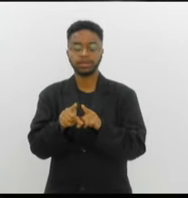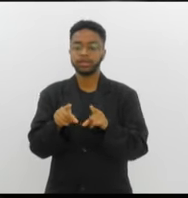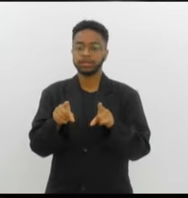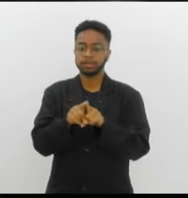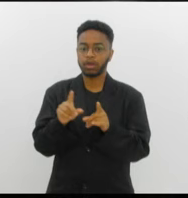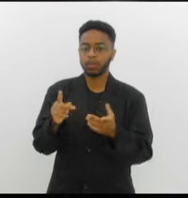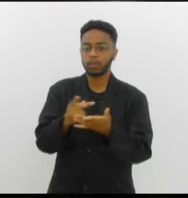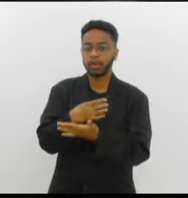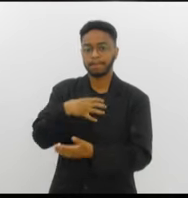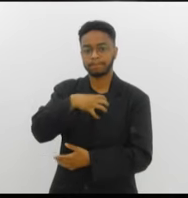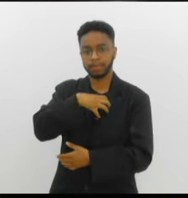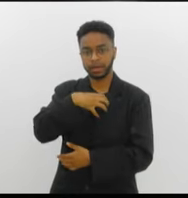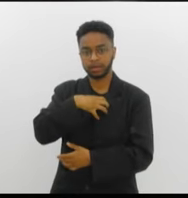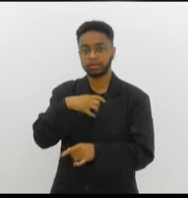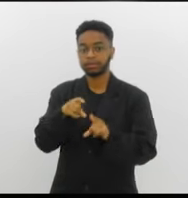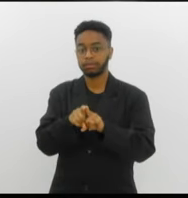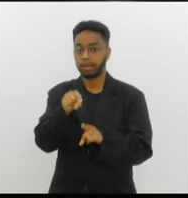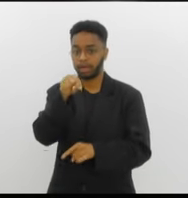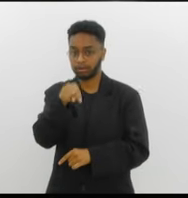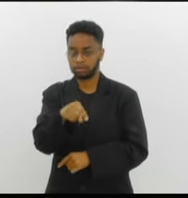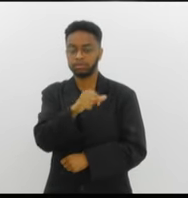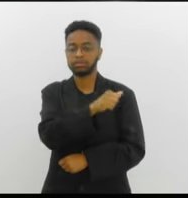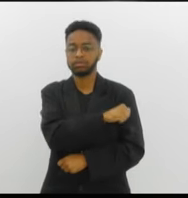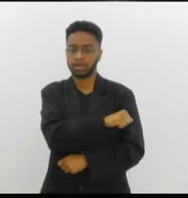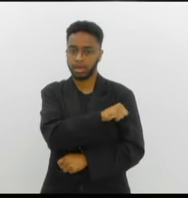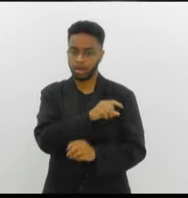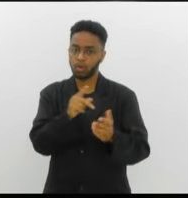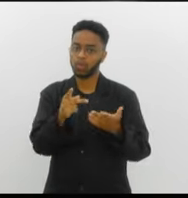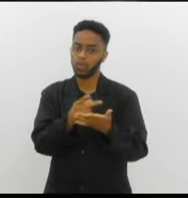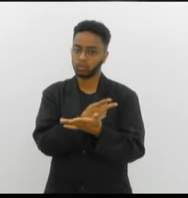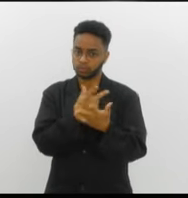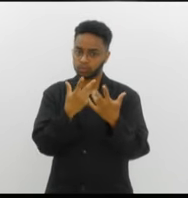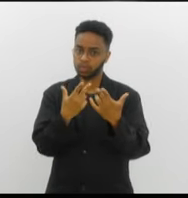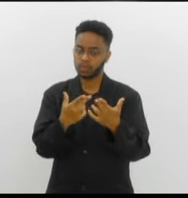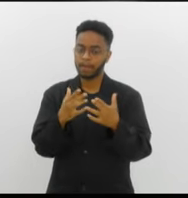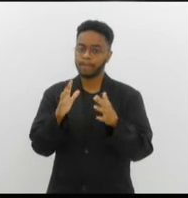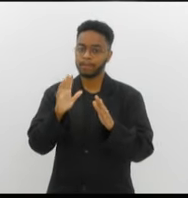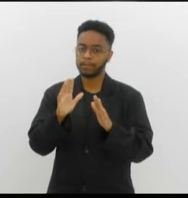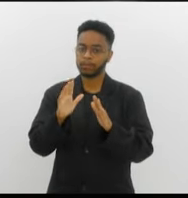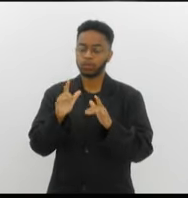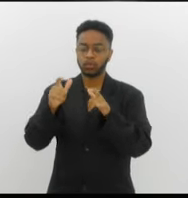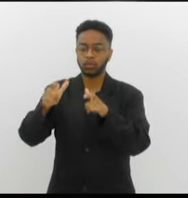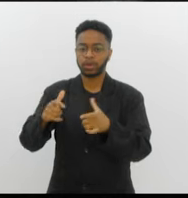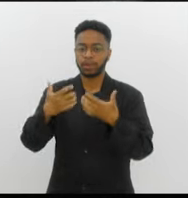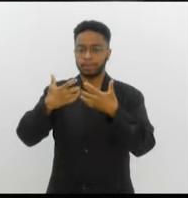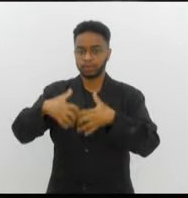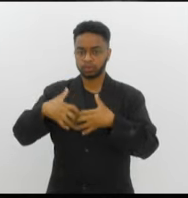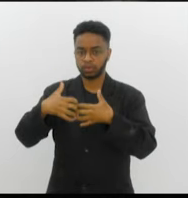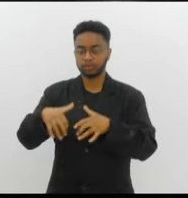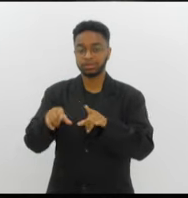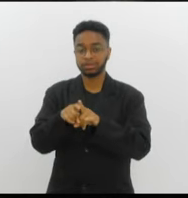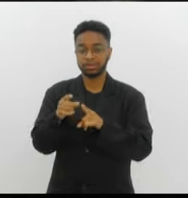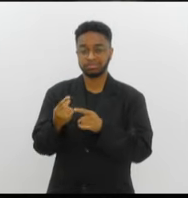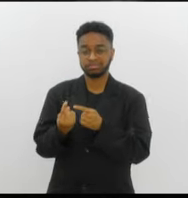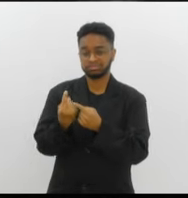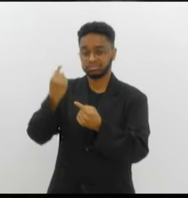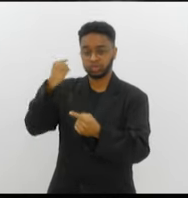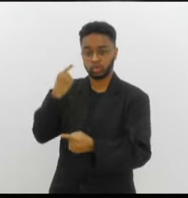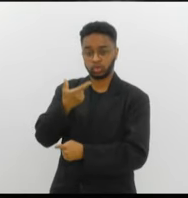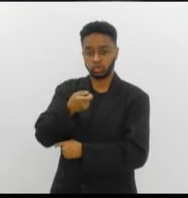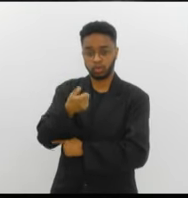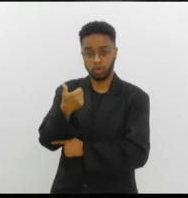Bahia, aqui no Rio de Janeiro, na região de Petrópolis, e antes, lá em